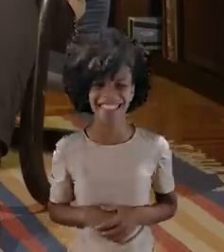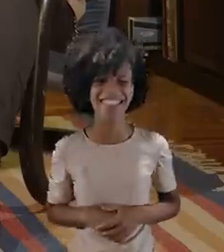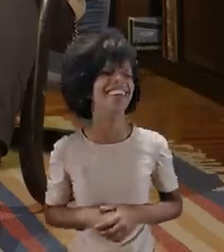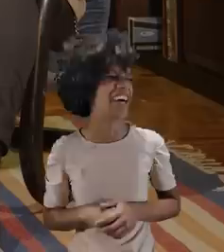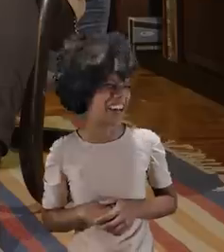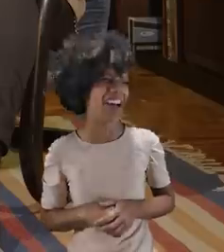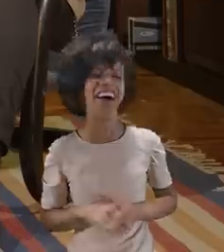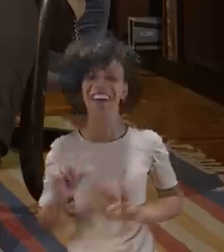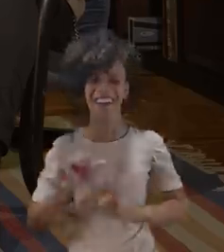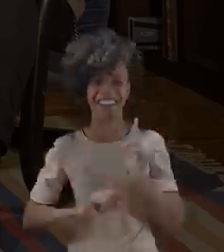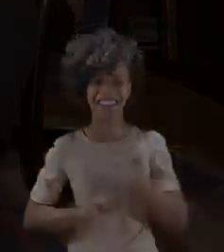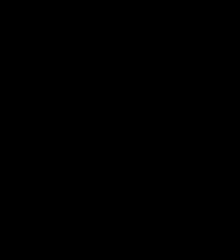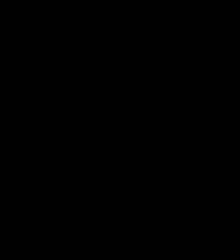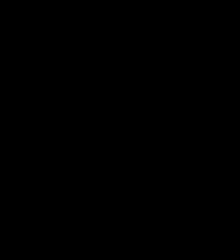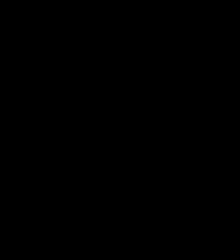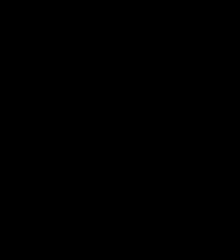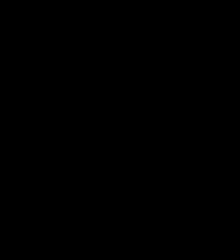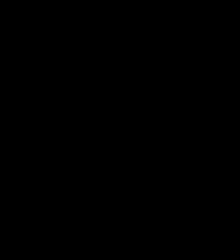haha haha